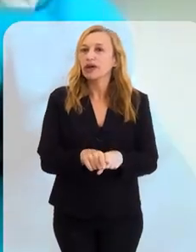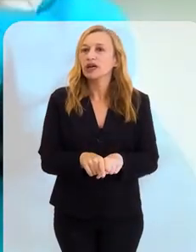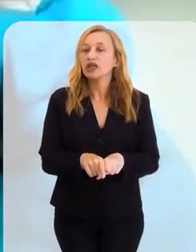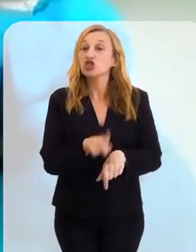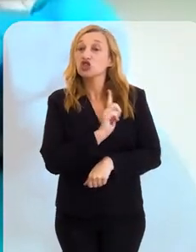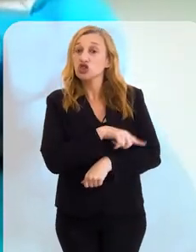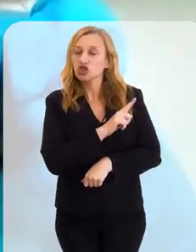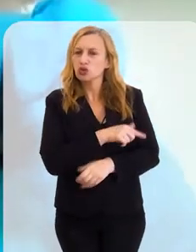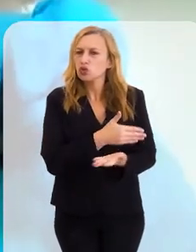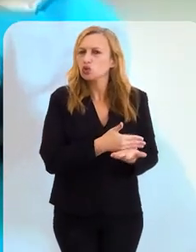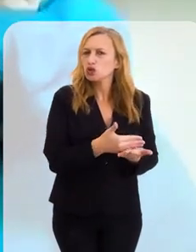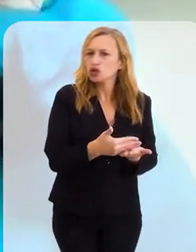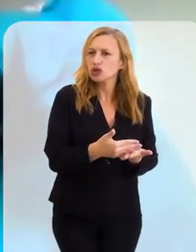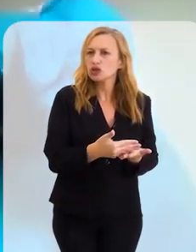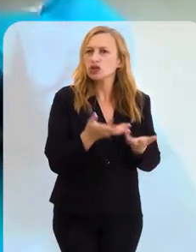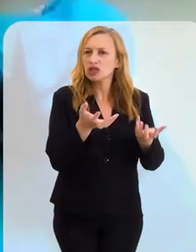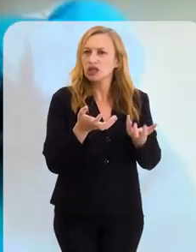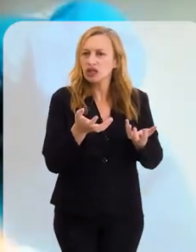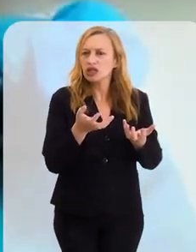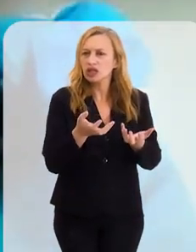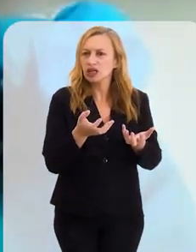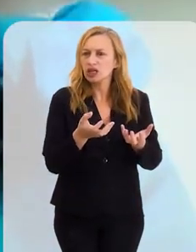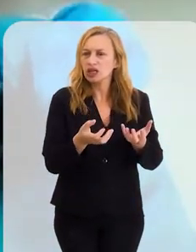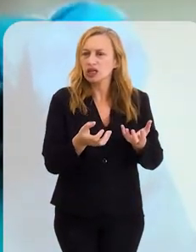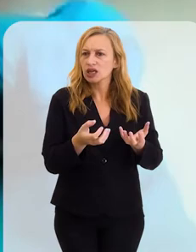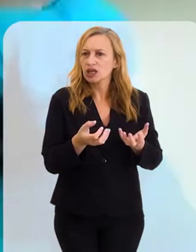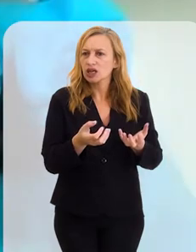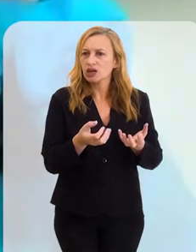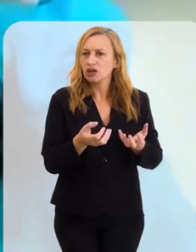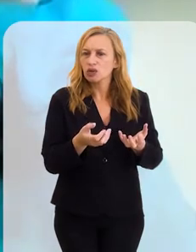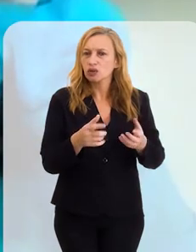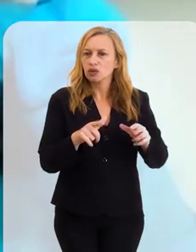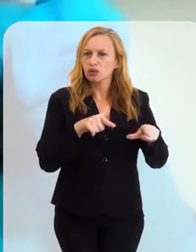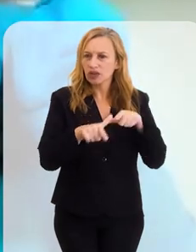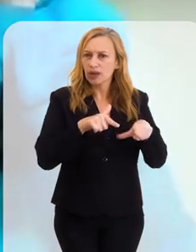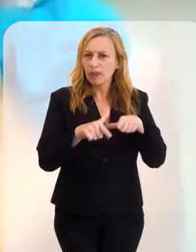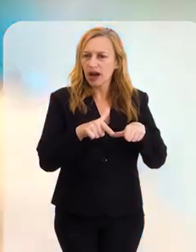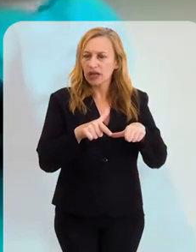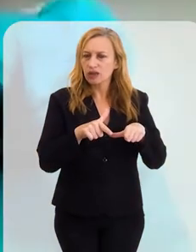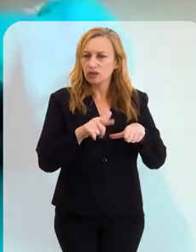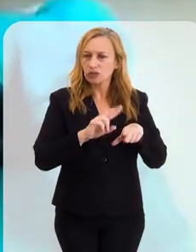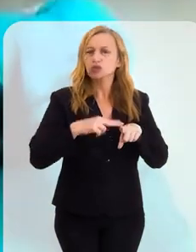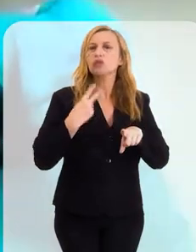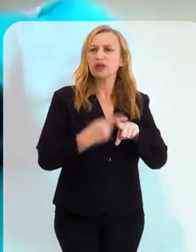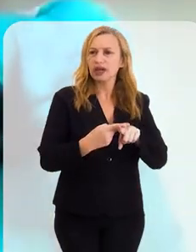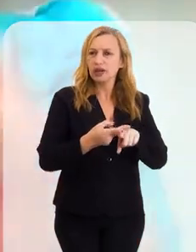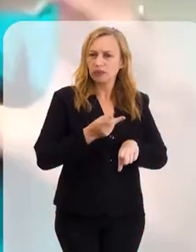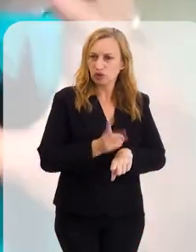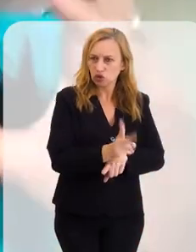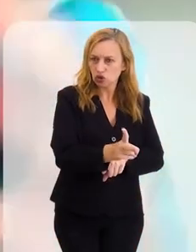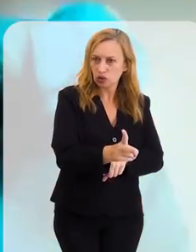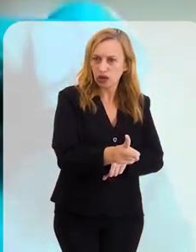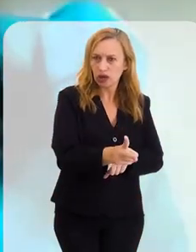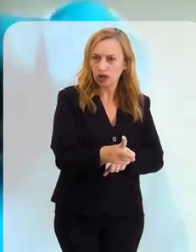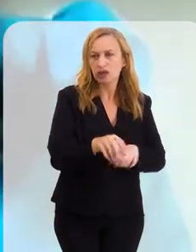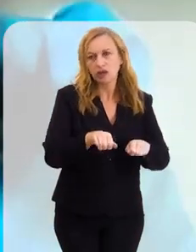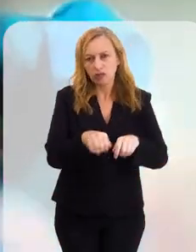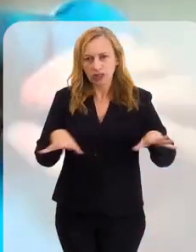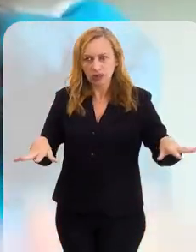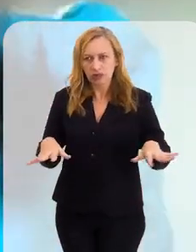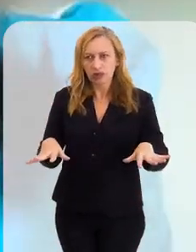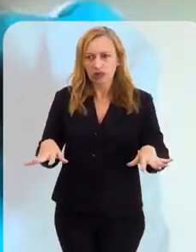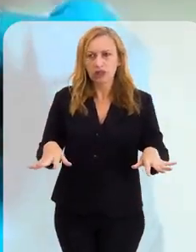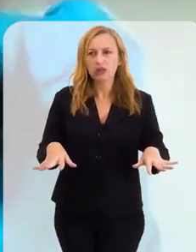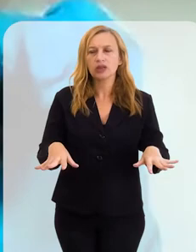outra coisa que a gente observou, que os gestores no início queriam manter a produtividade para garantir que o